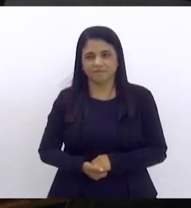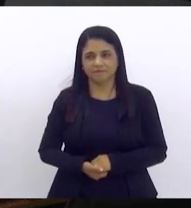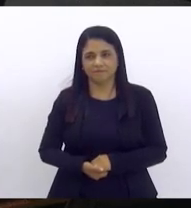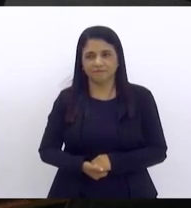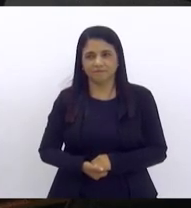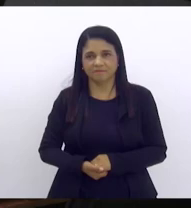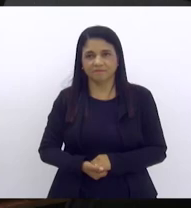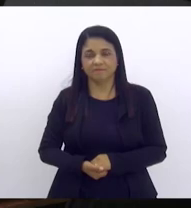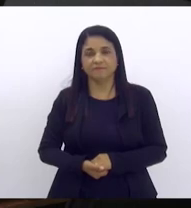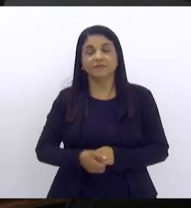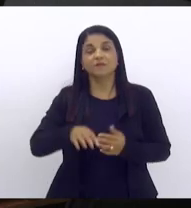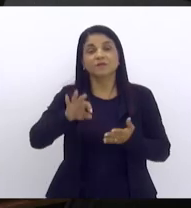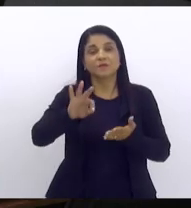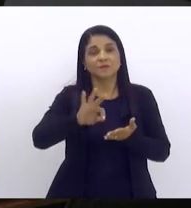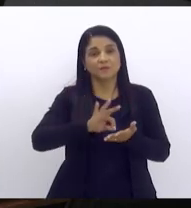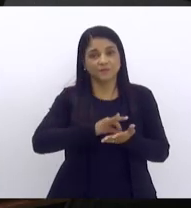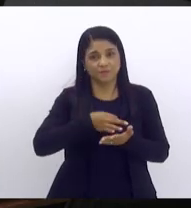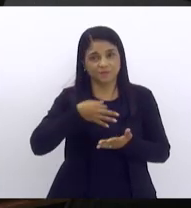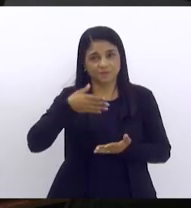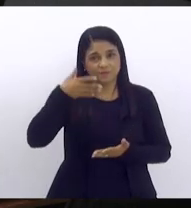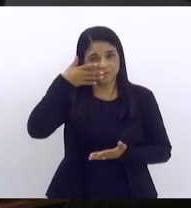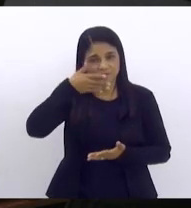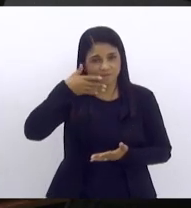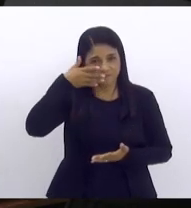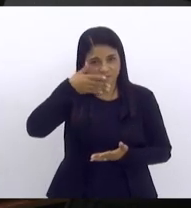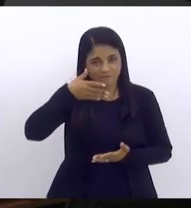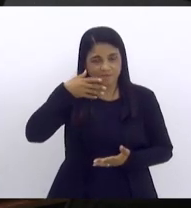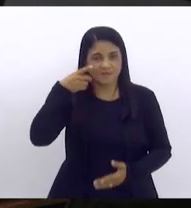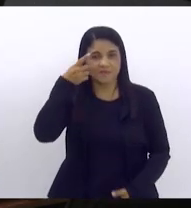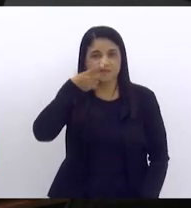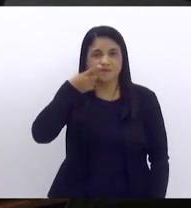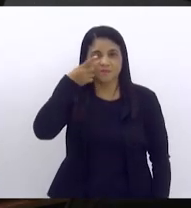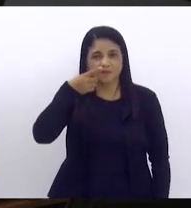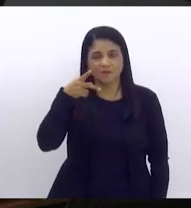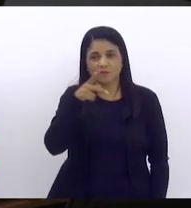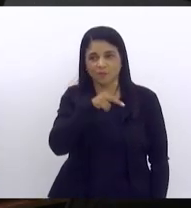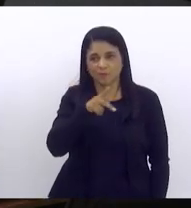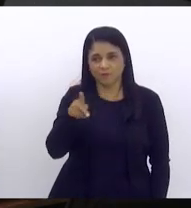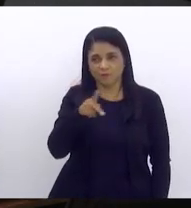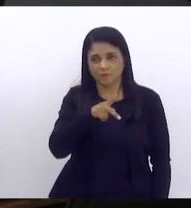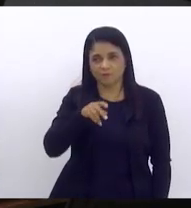Próximo orador inscrito é o nobre deputado professor